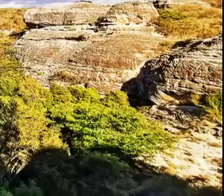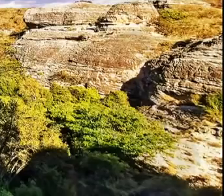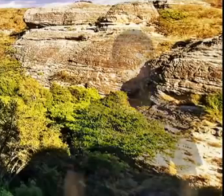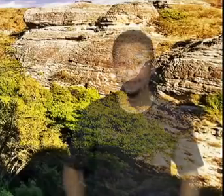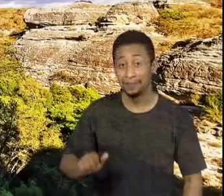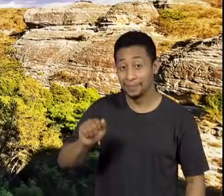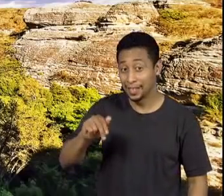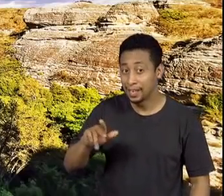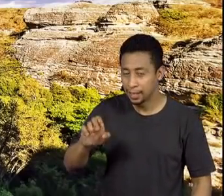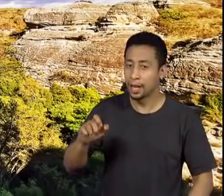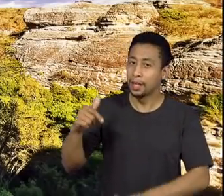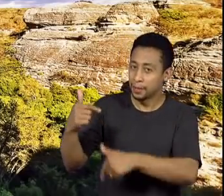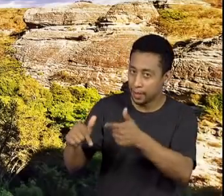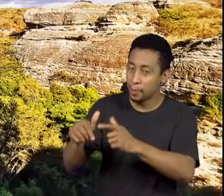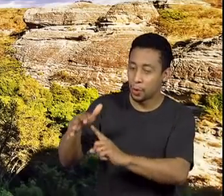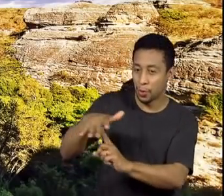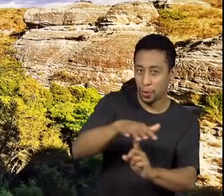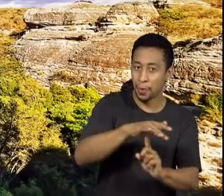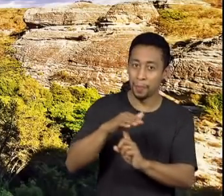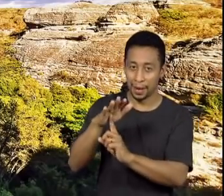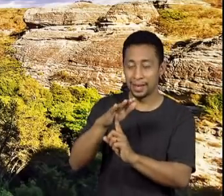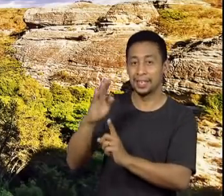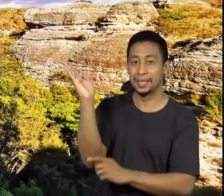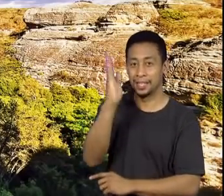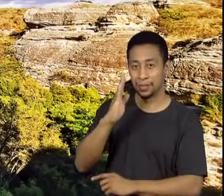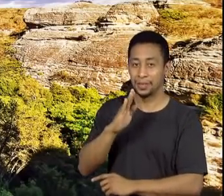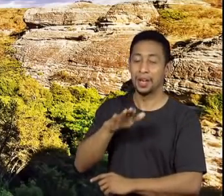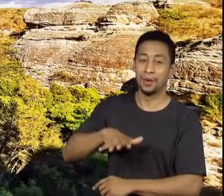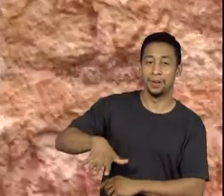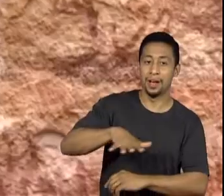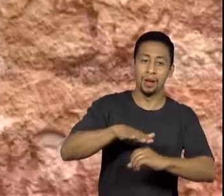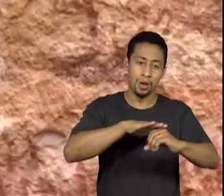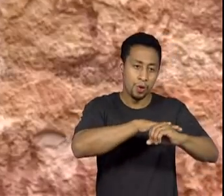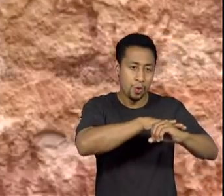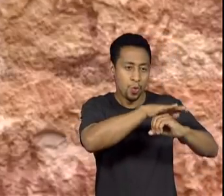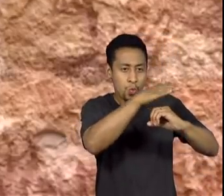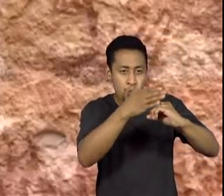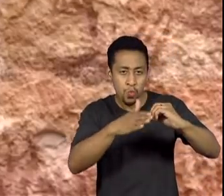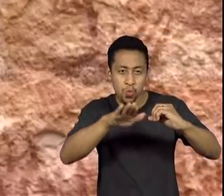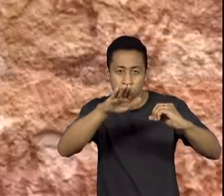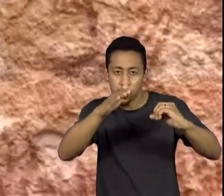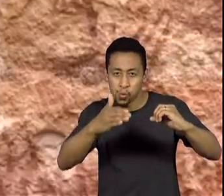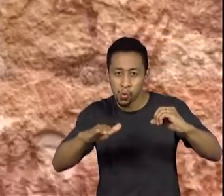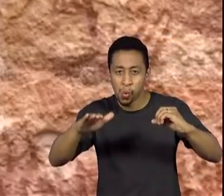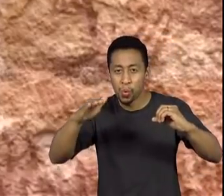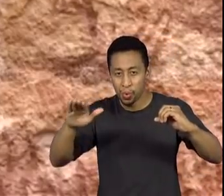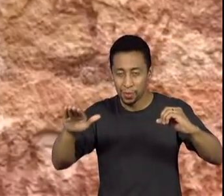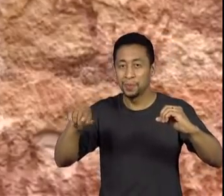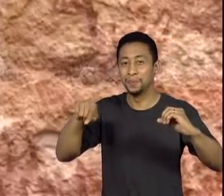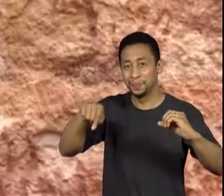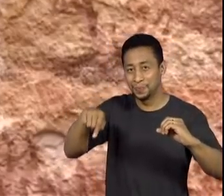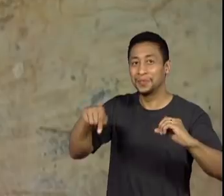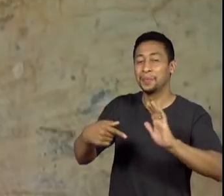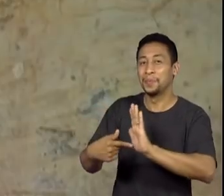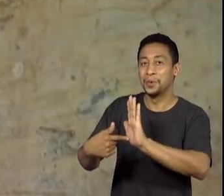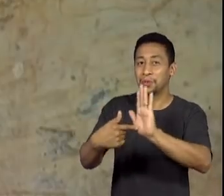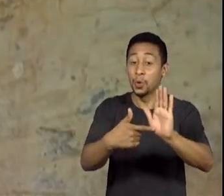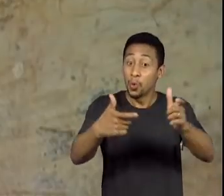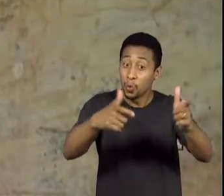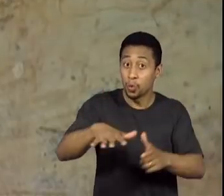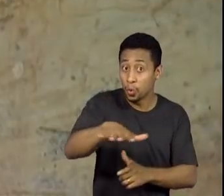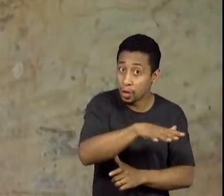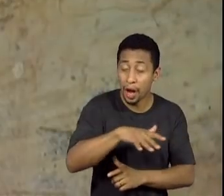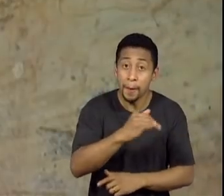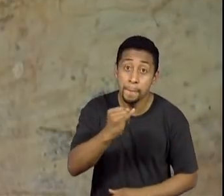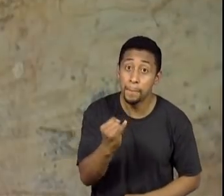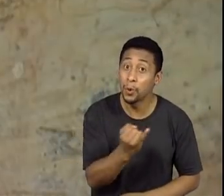André trabalhou no Parque Nacional da Serra da Capivara, conhecido como um importante sítio arqueológico que